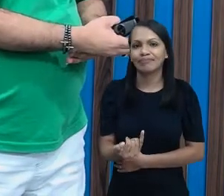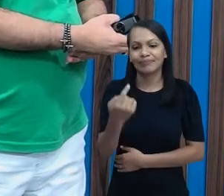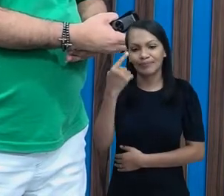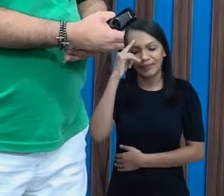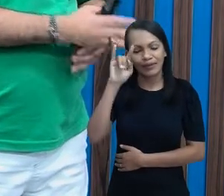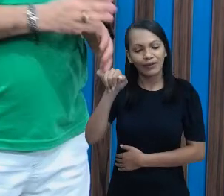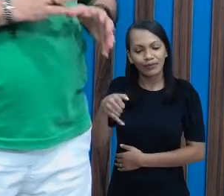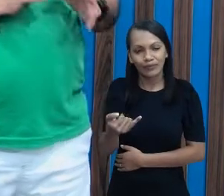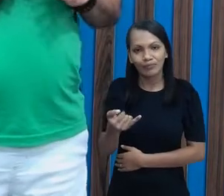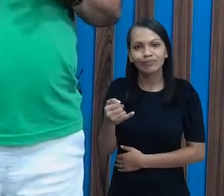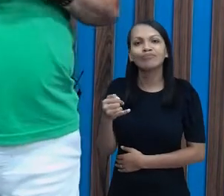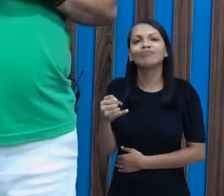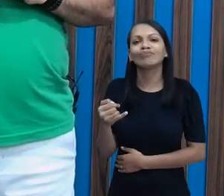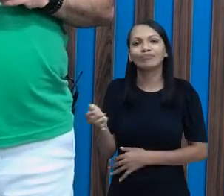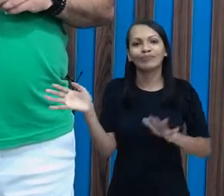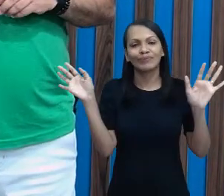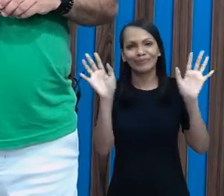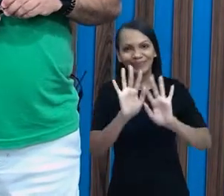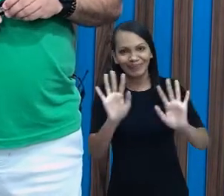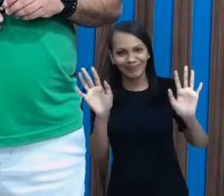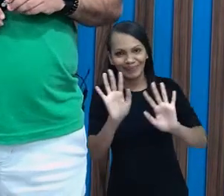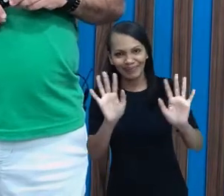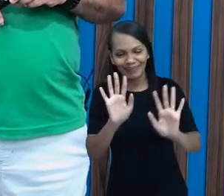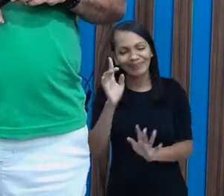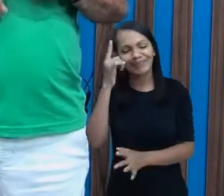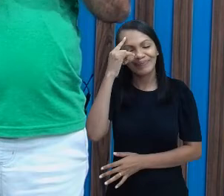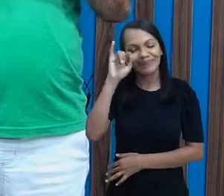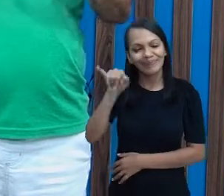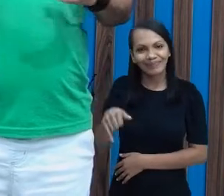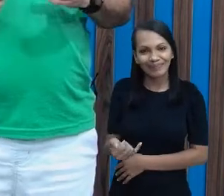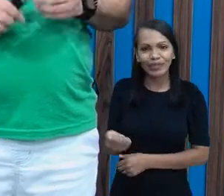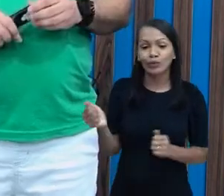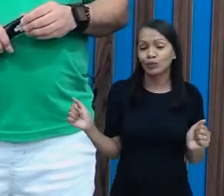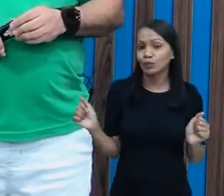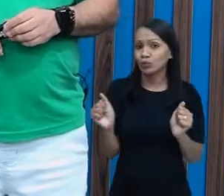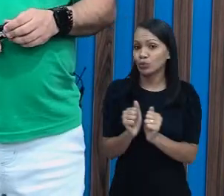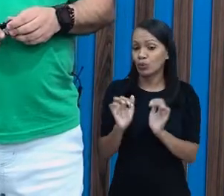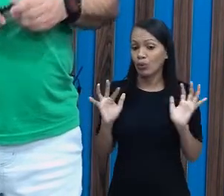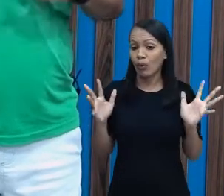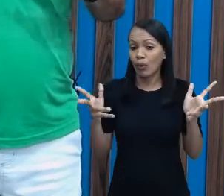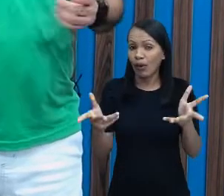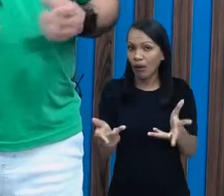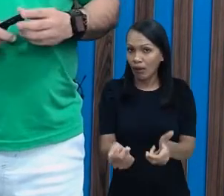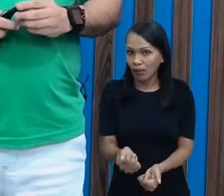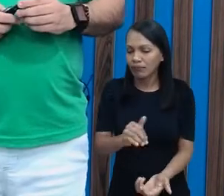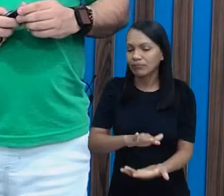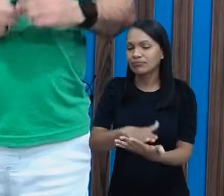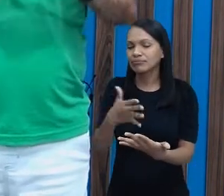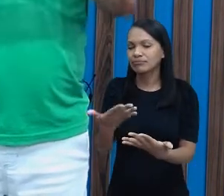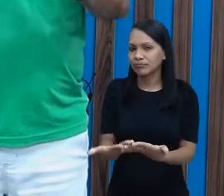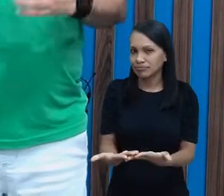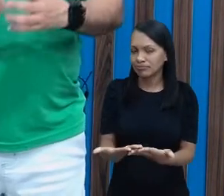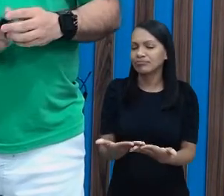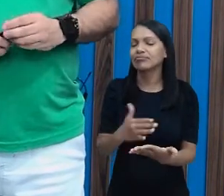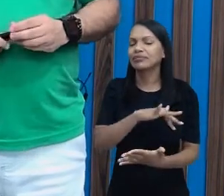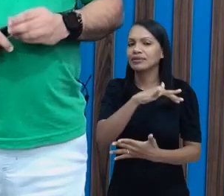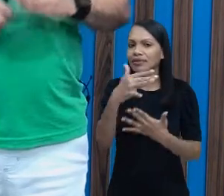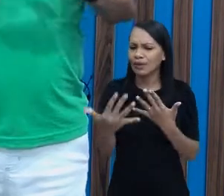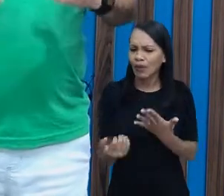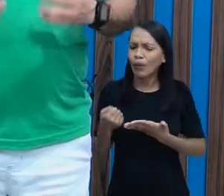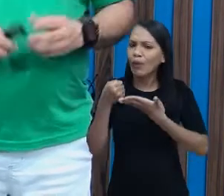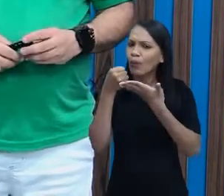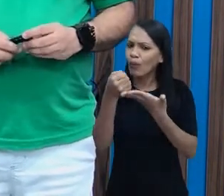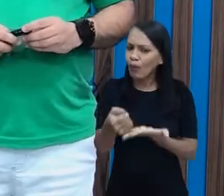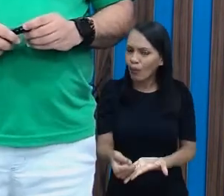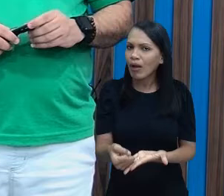ó, no cantinho. Tchauzinho aí, Jéssica. Jéssica, junto com toda a equipe de intérprete de Libras, nos ajudam